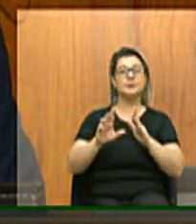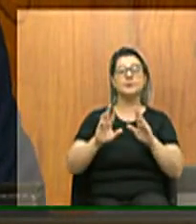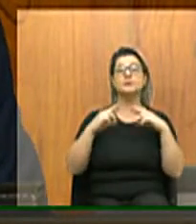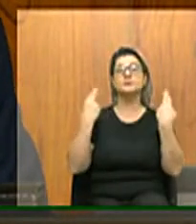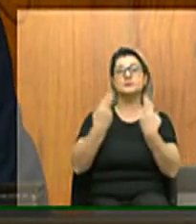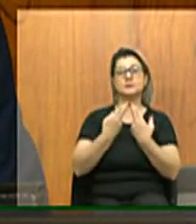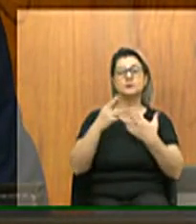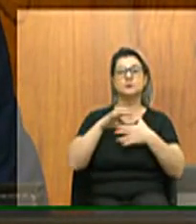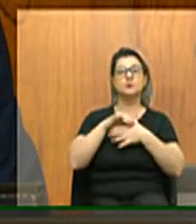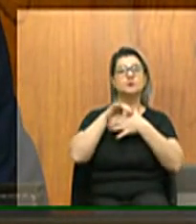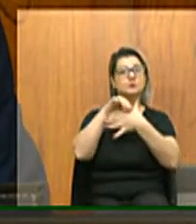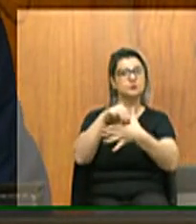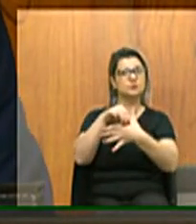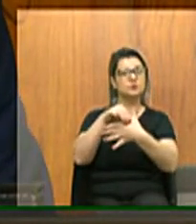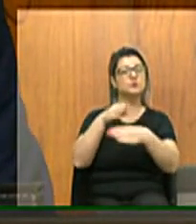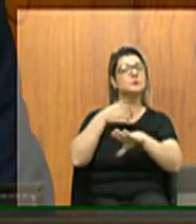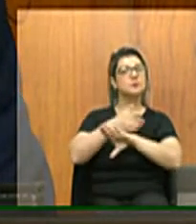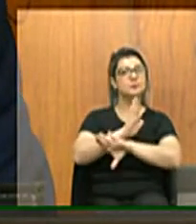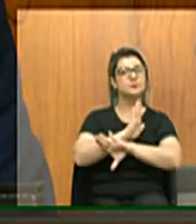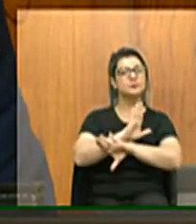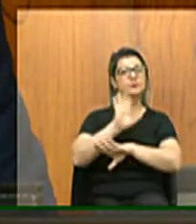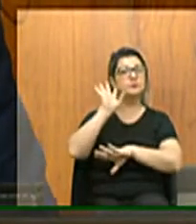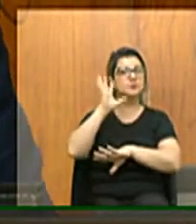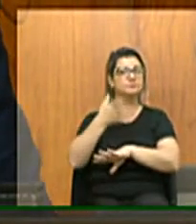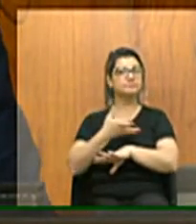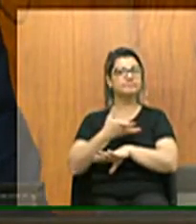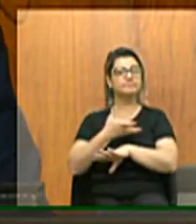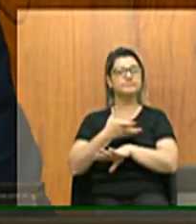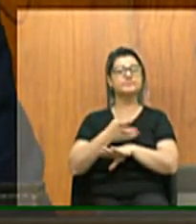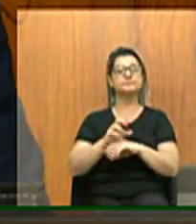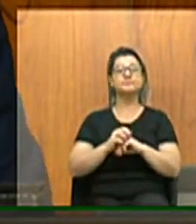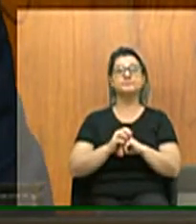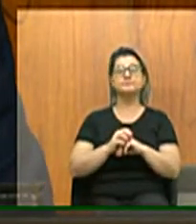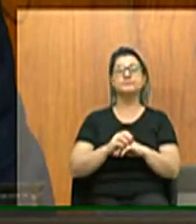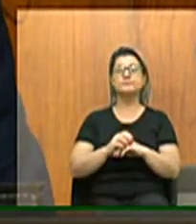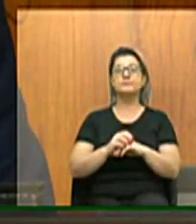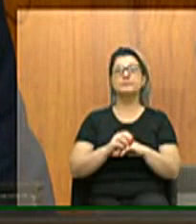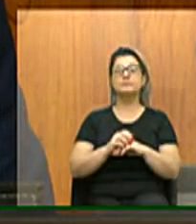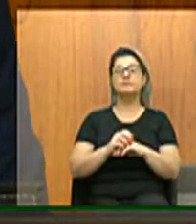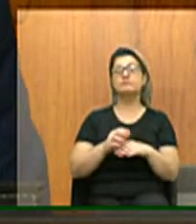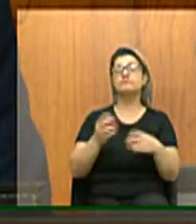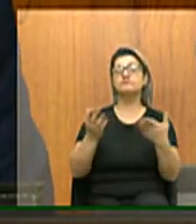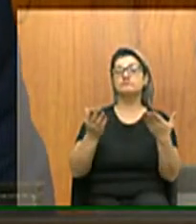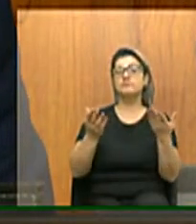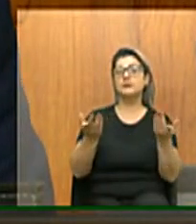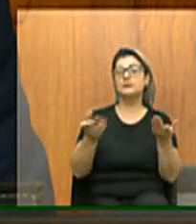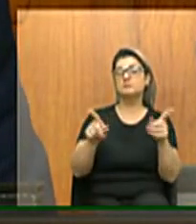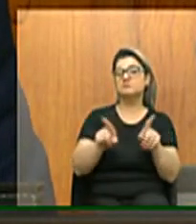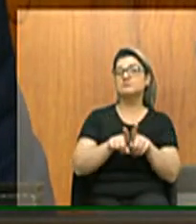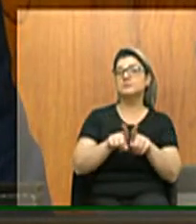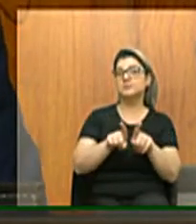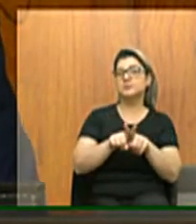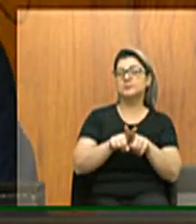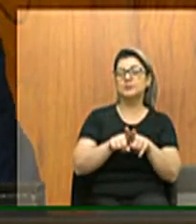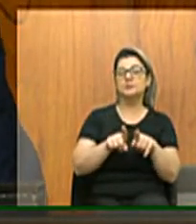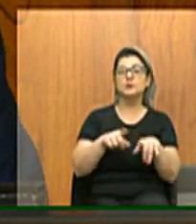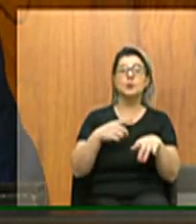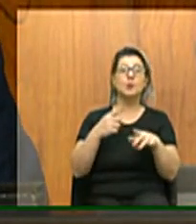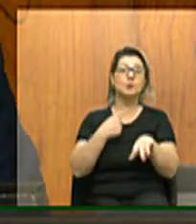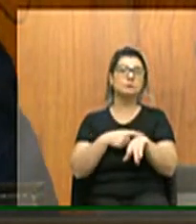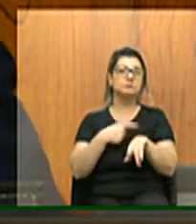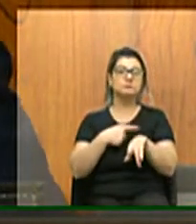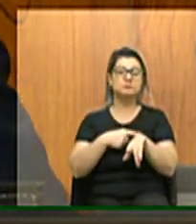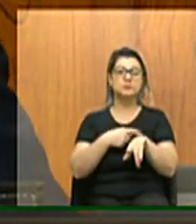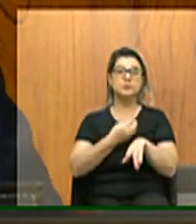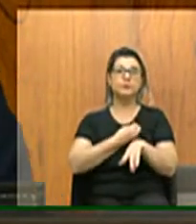nós aprovamos uma resolução, até tendo em vista esse momento que estamos vivendo agora, que é um momento